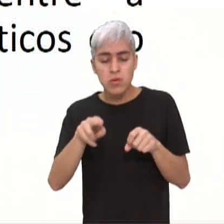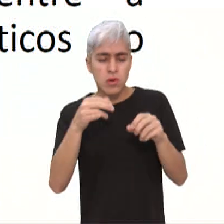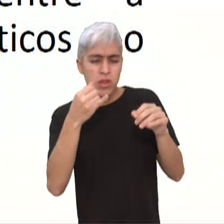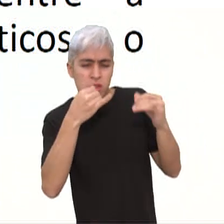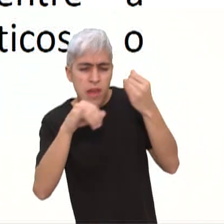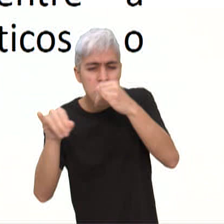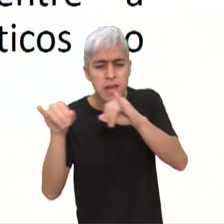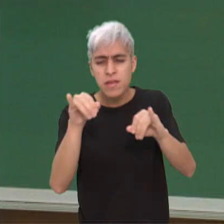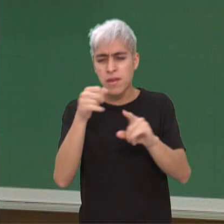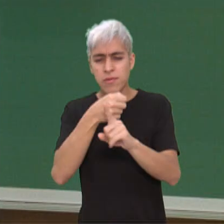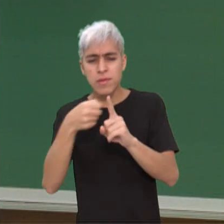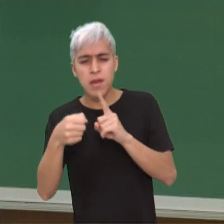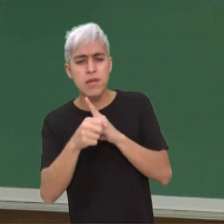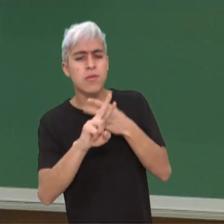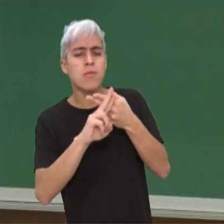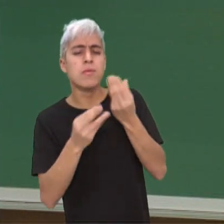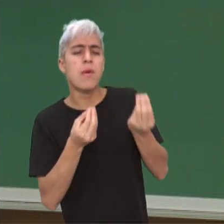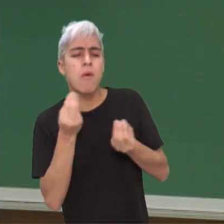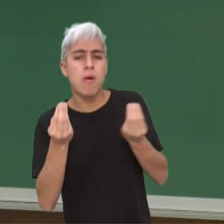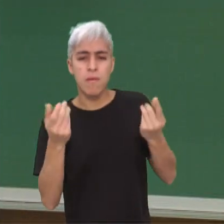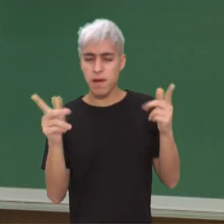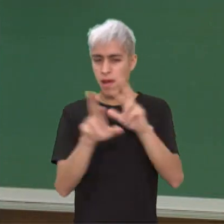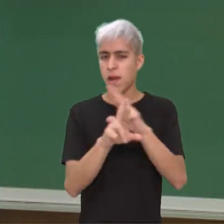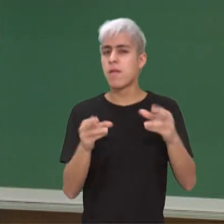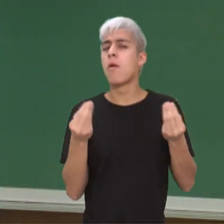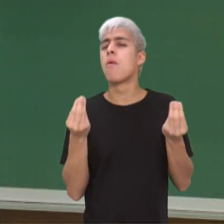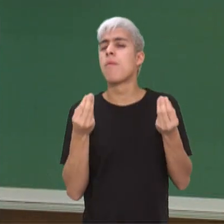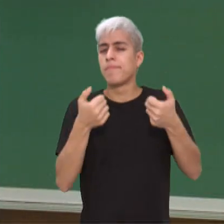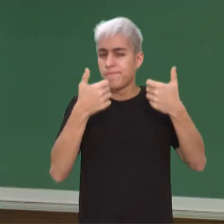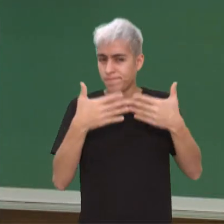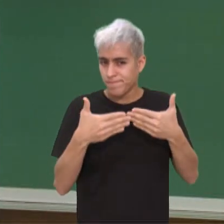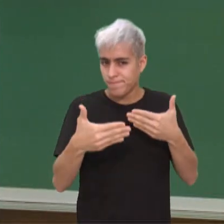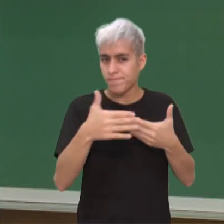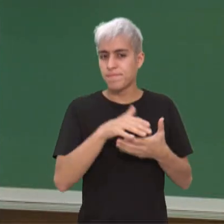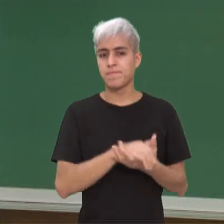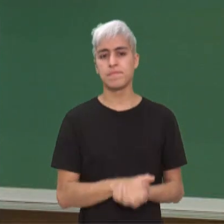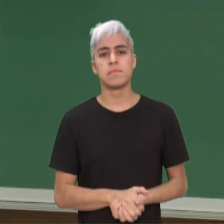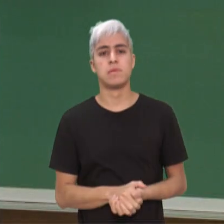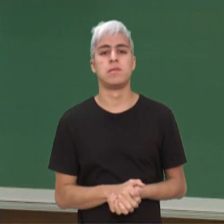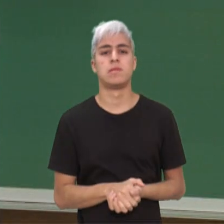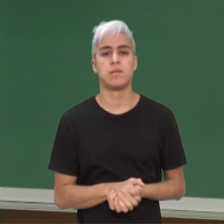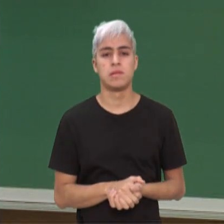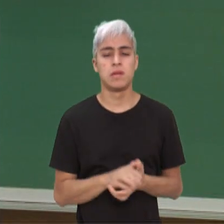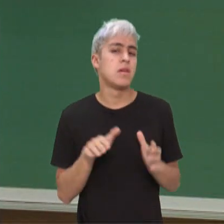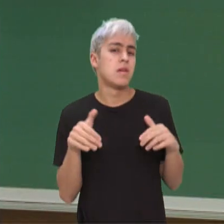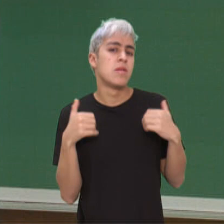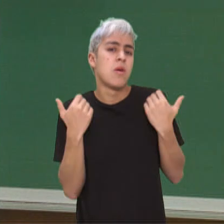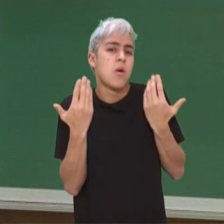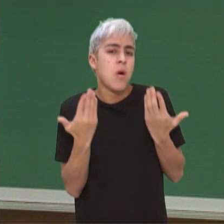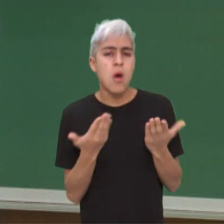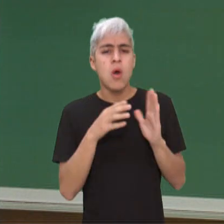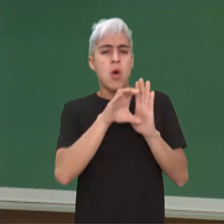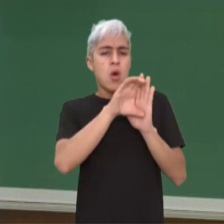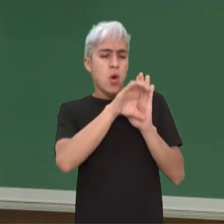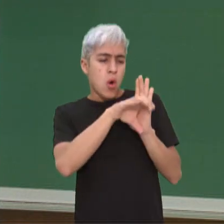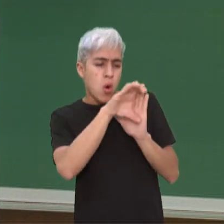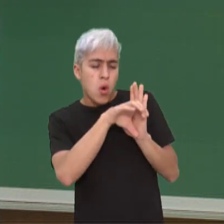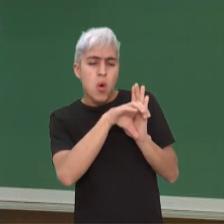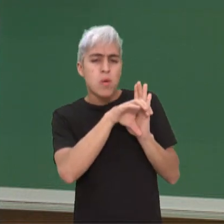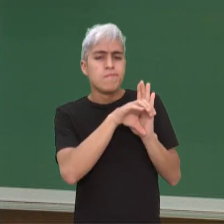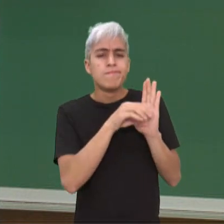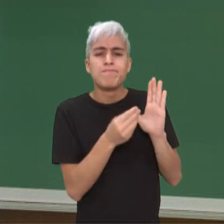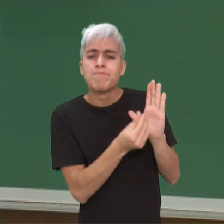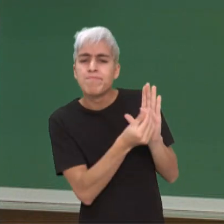pela sociedade. Vamos seguir, então? Então, qual é o conceito,